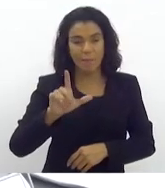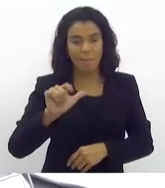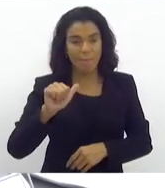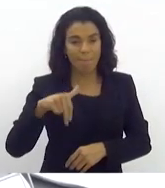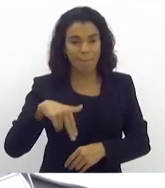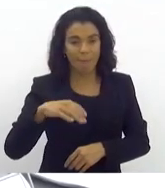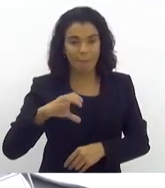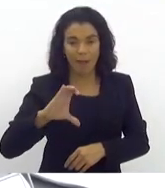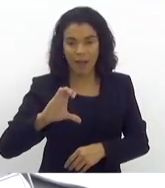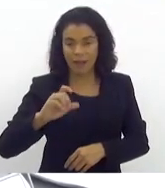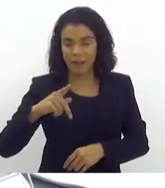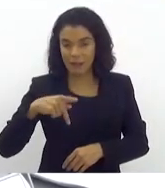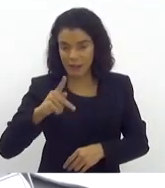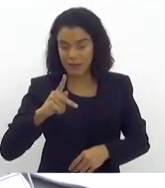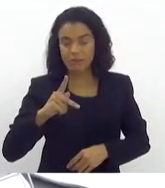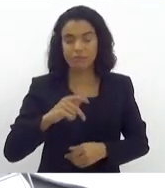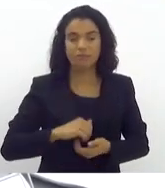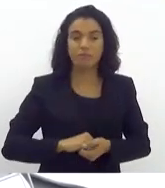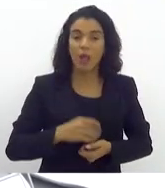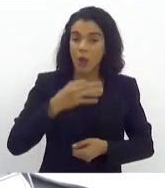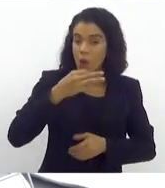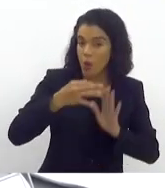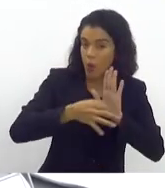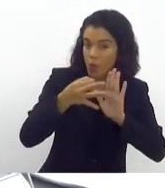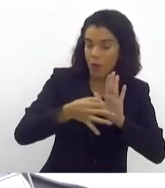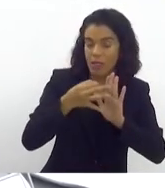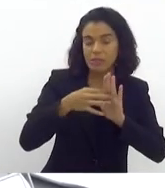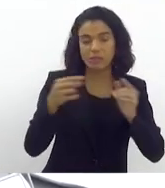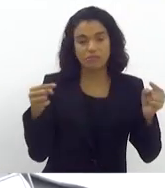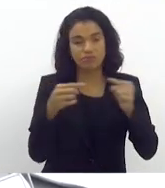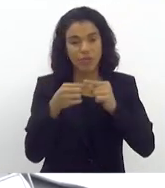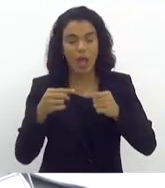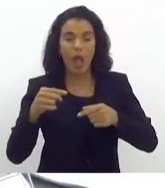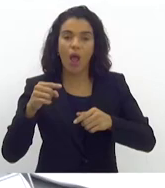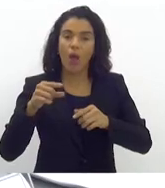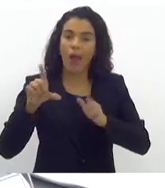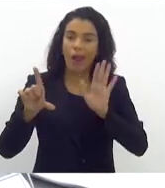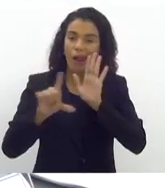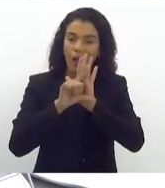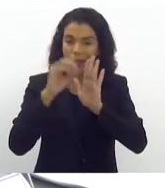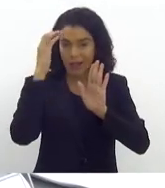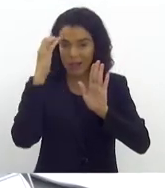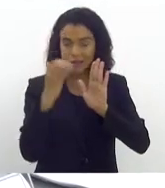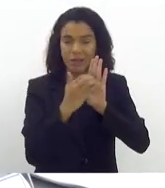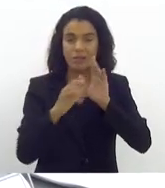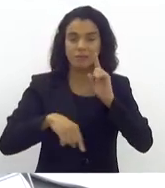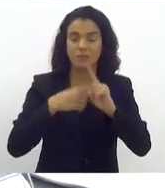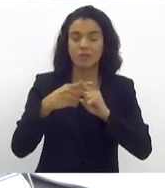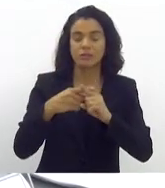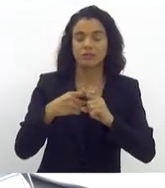deputado Filipinho Raves. O parecer é pela legalidade com emendas.